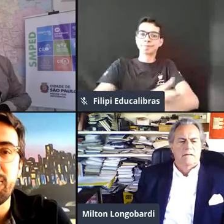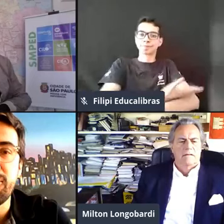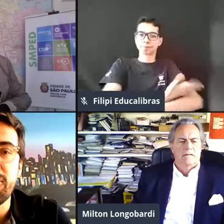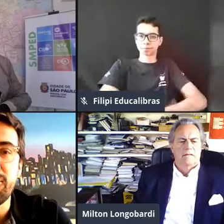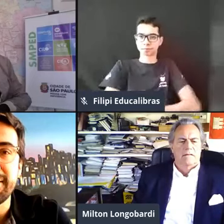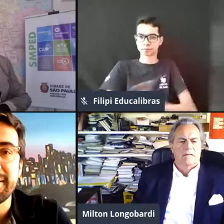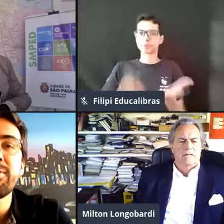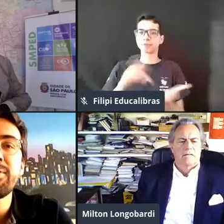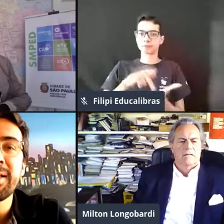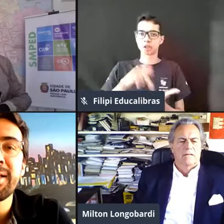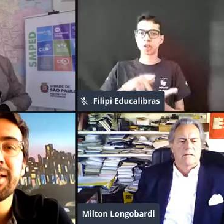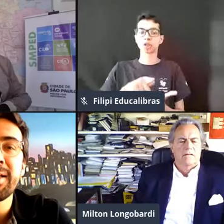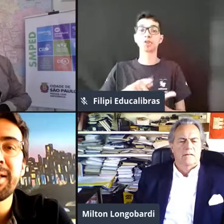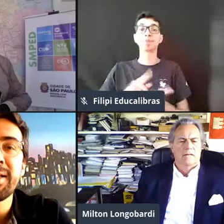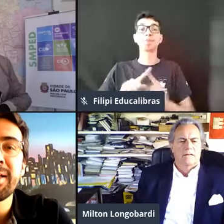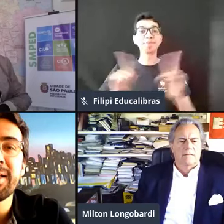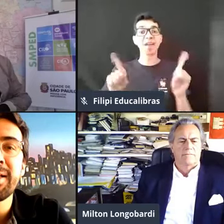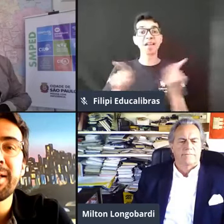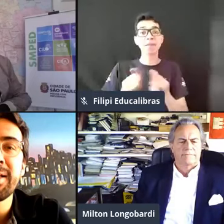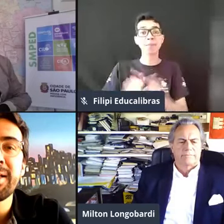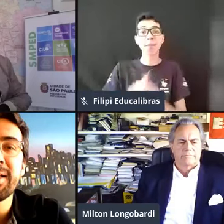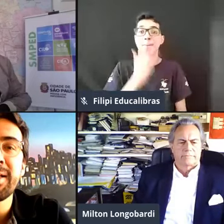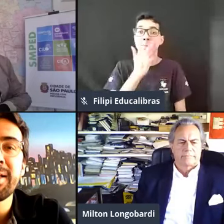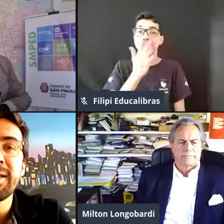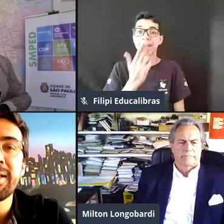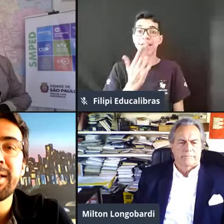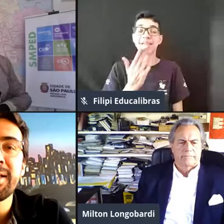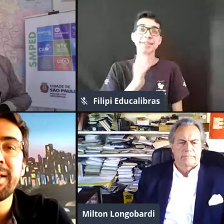um salve-se quem puder, antes.